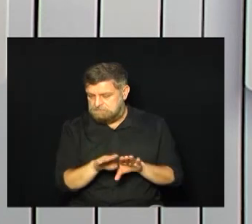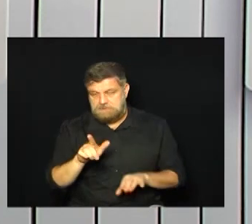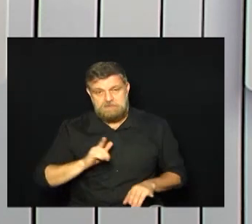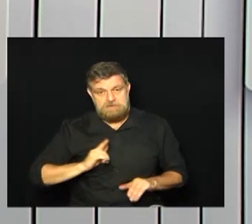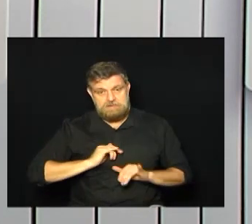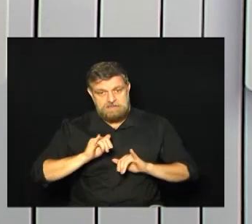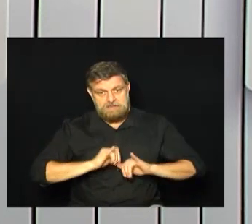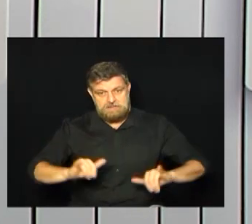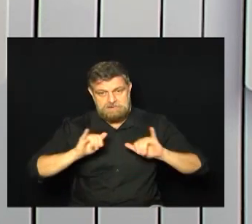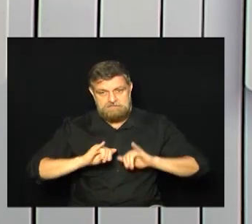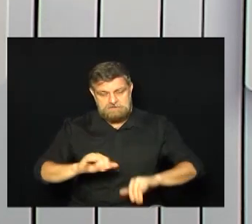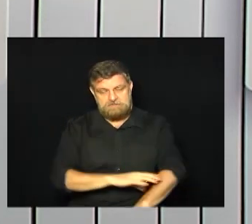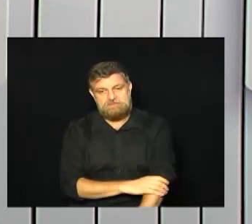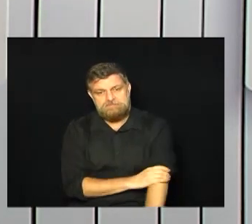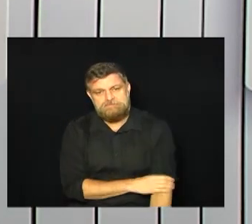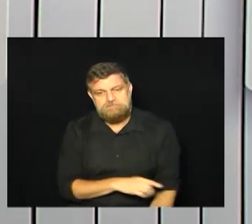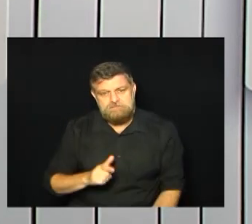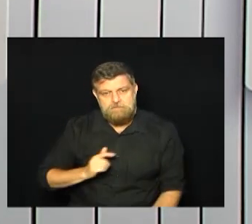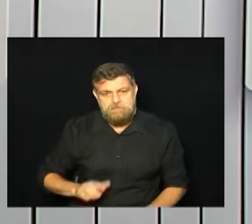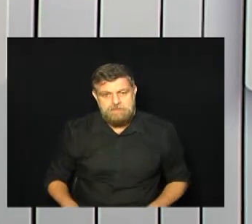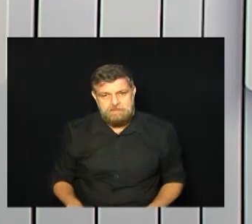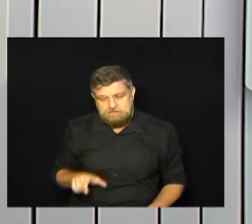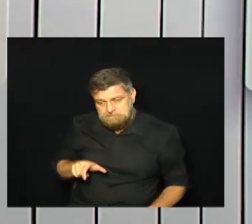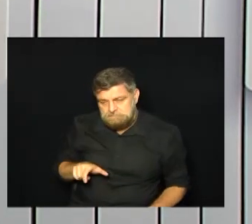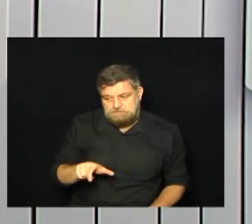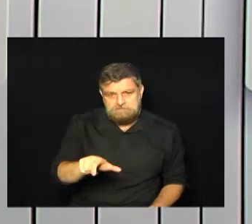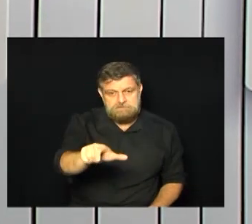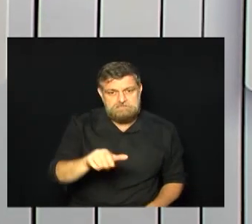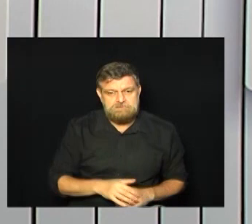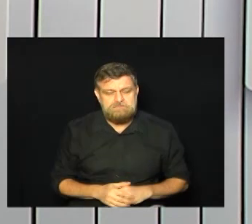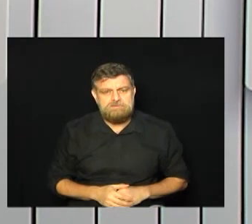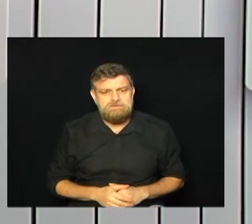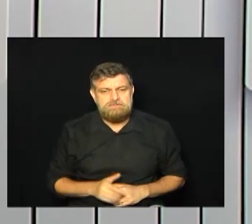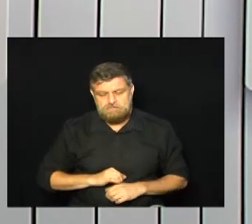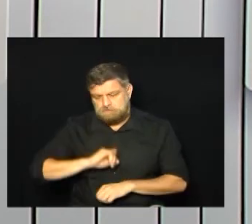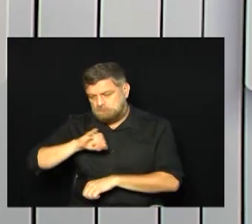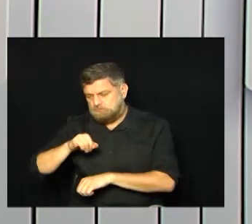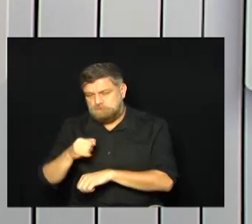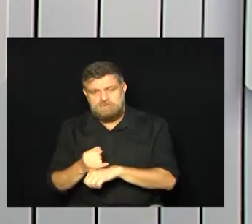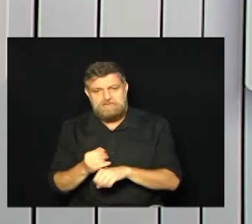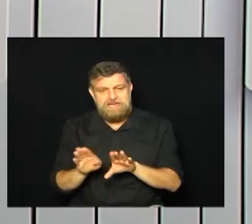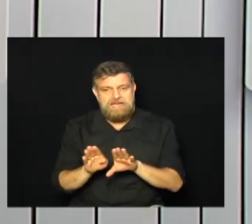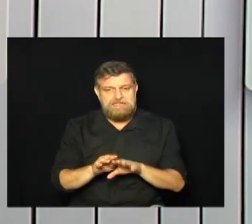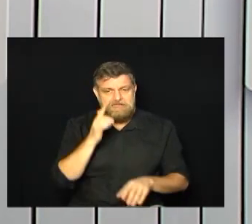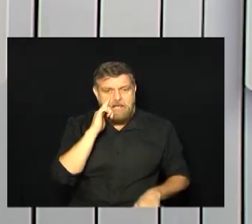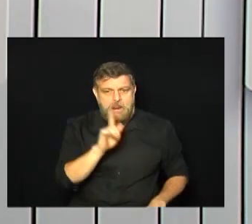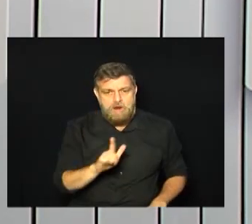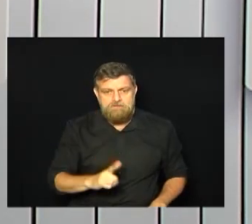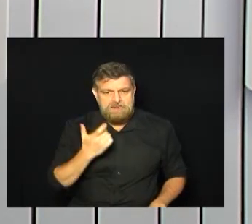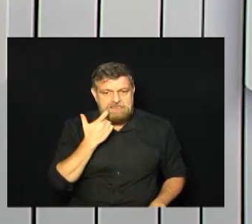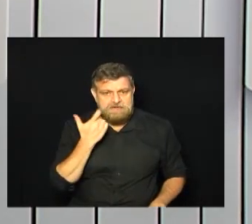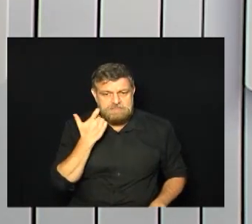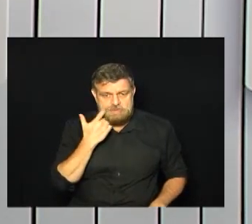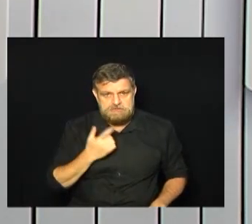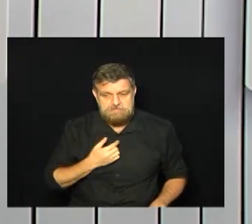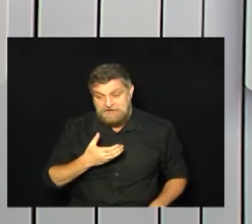uma ciclorrota aqui das frutas de extensão ligando Jundiaí, Louveira, Itatiba. Amanhã a Mirna Abreu